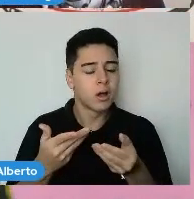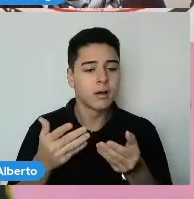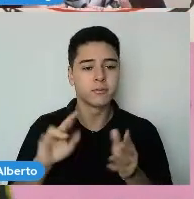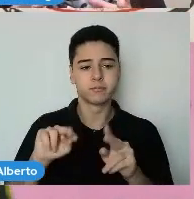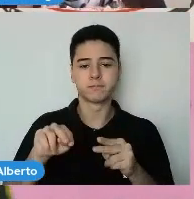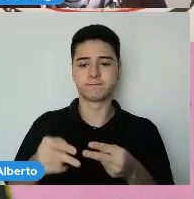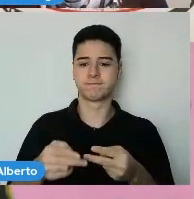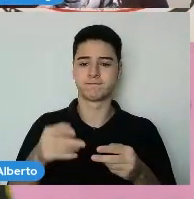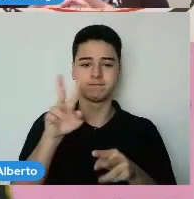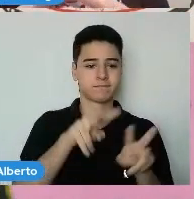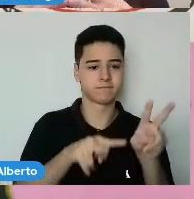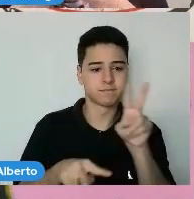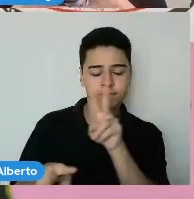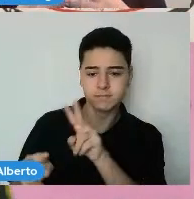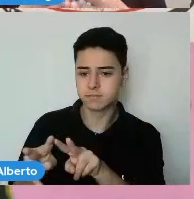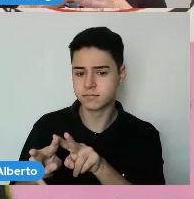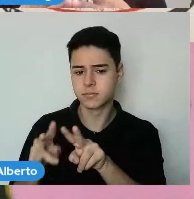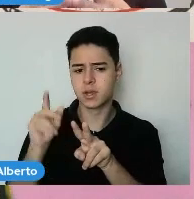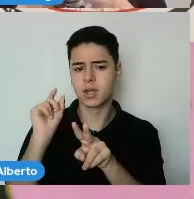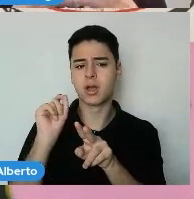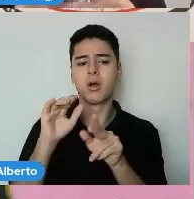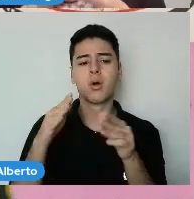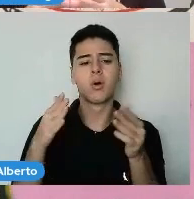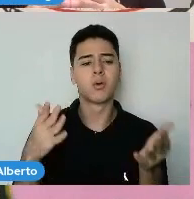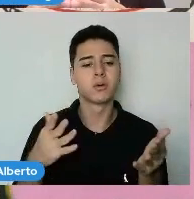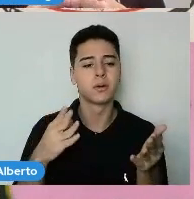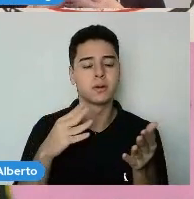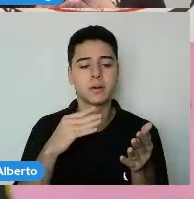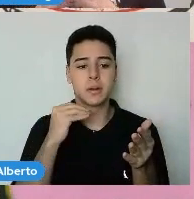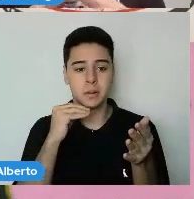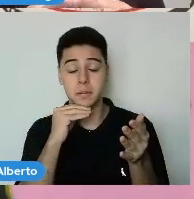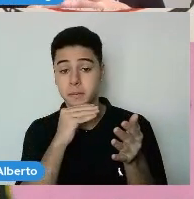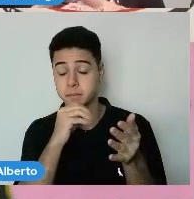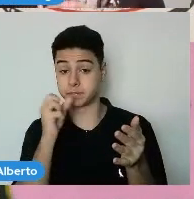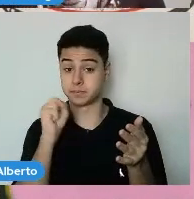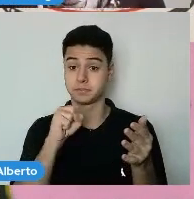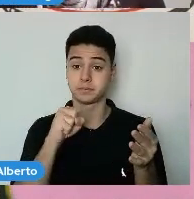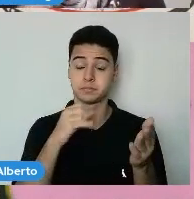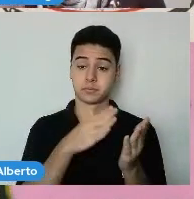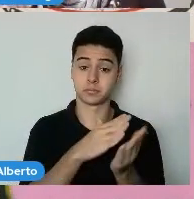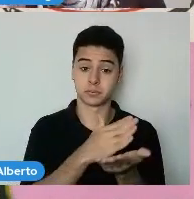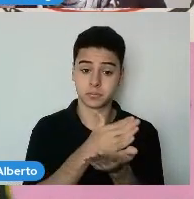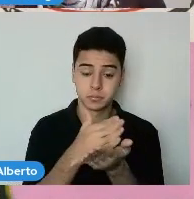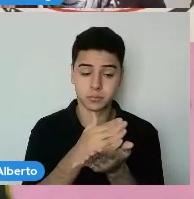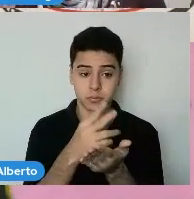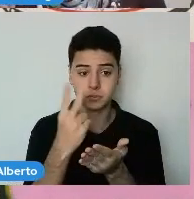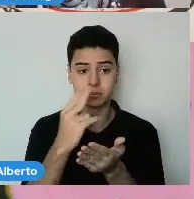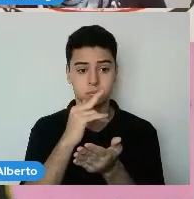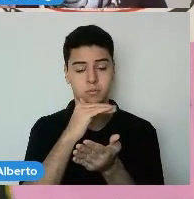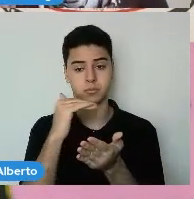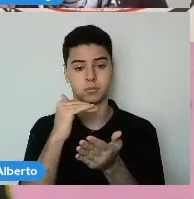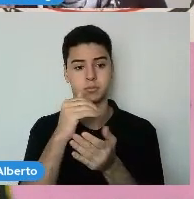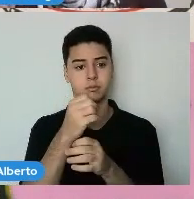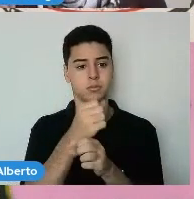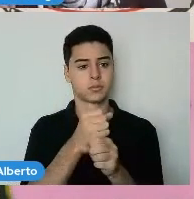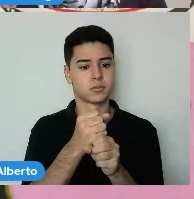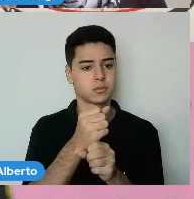visuais, a performance ela é um gênero reconhecido, né, a partir da segunda metade do século XX.